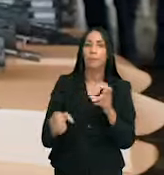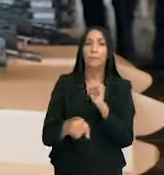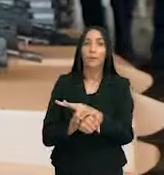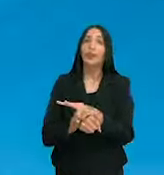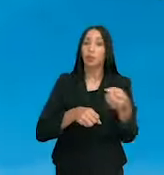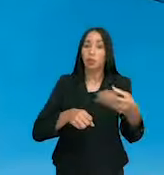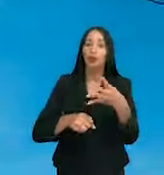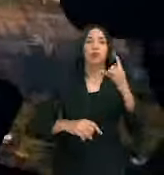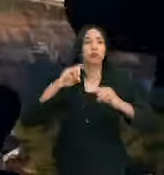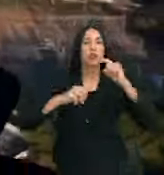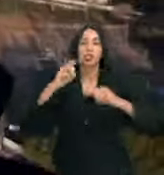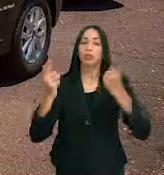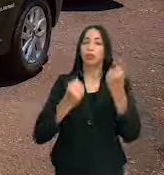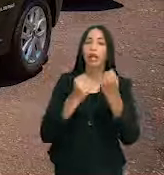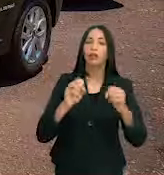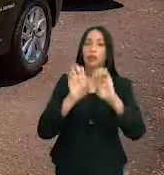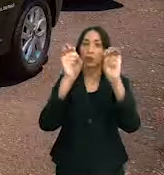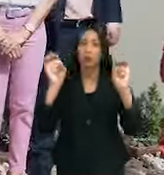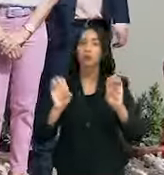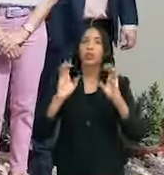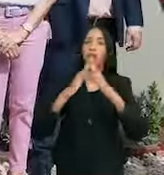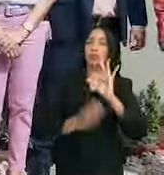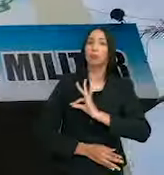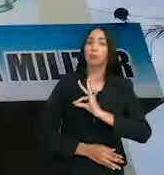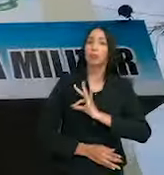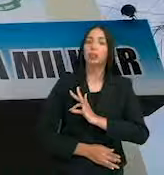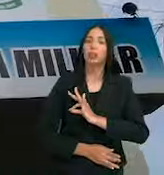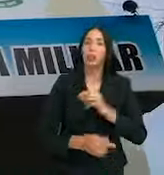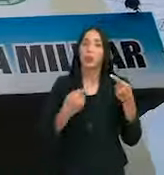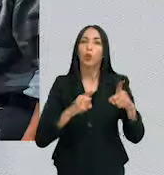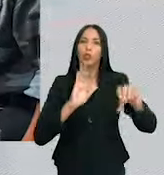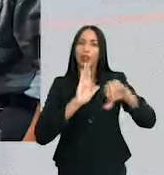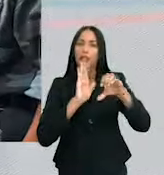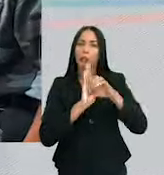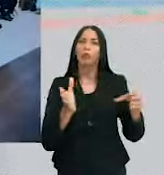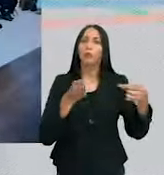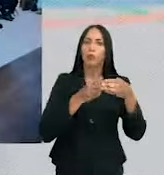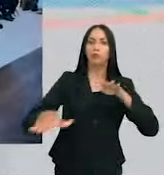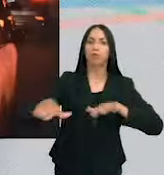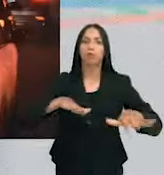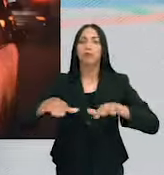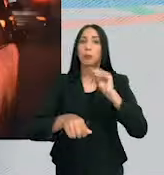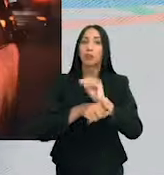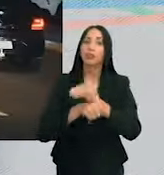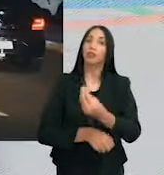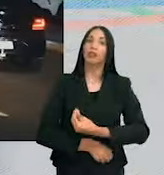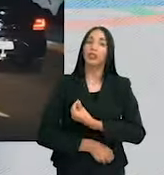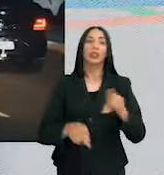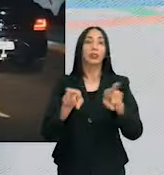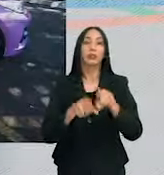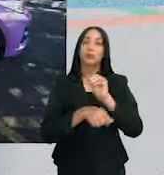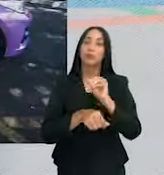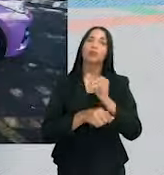aumento no efetivo, novos equipamentos e viaturas, estruturação das delegacias de combate às facções, ações de